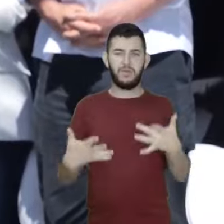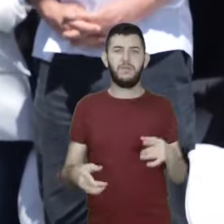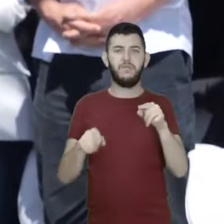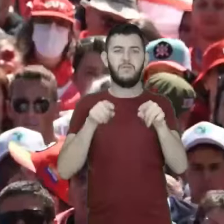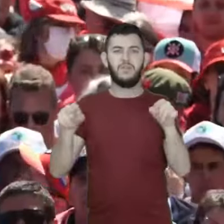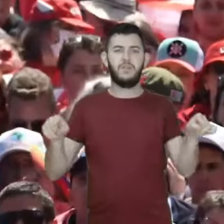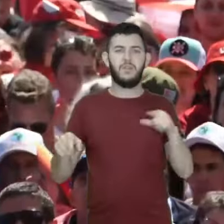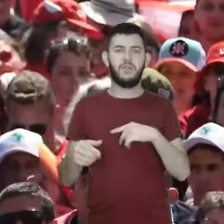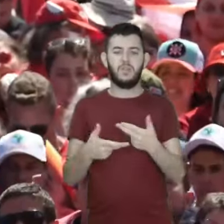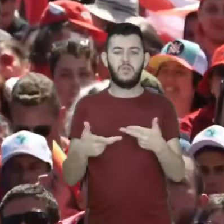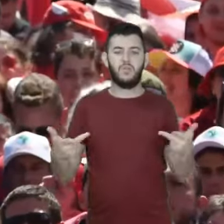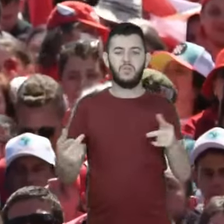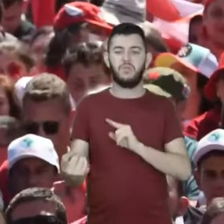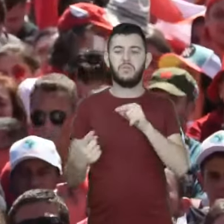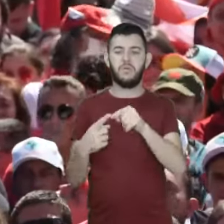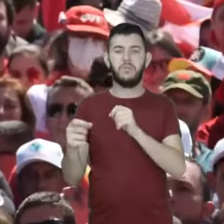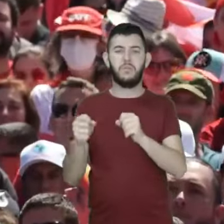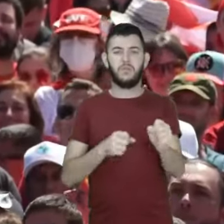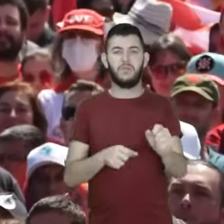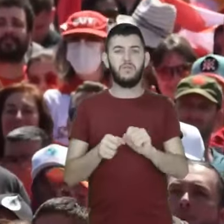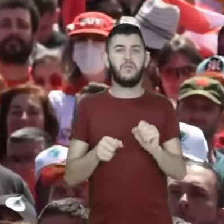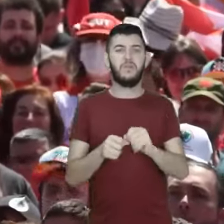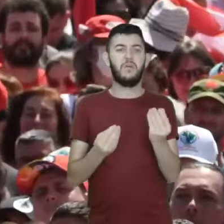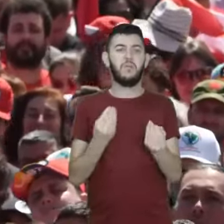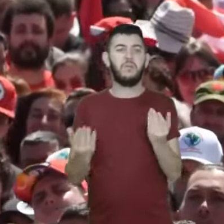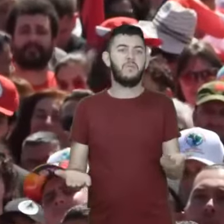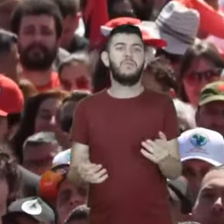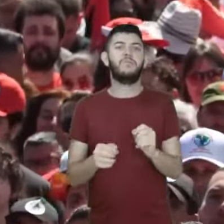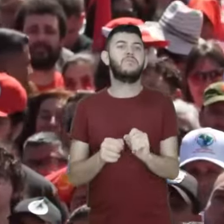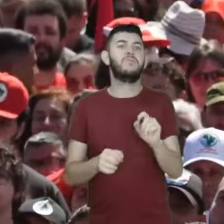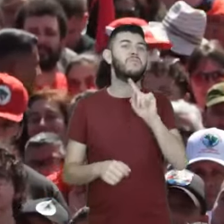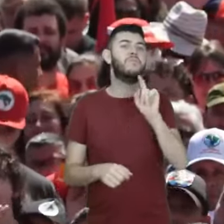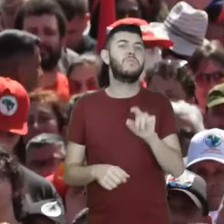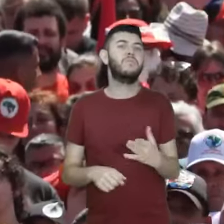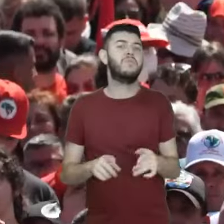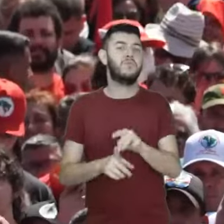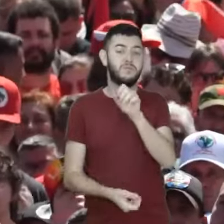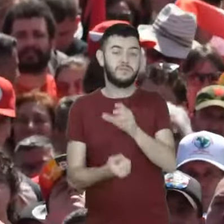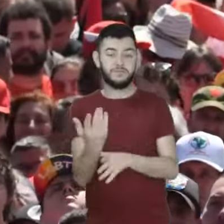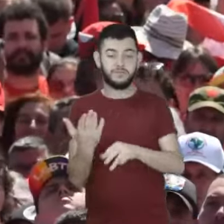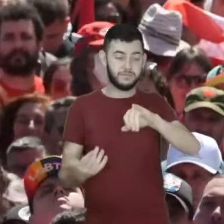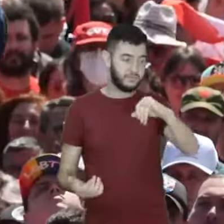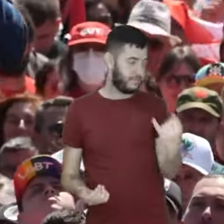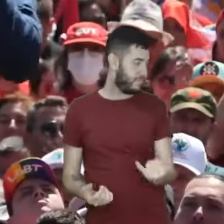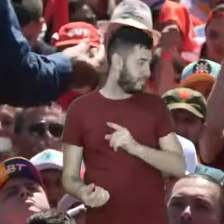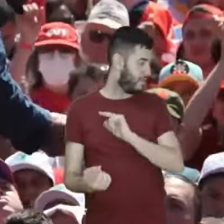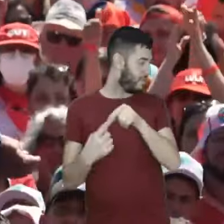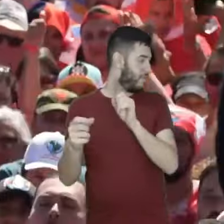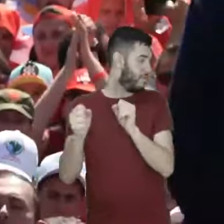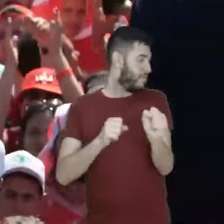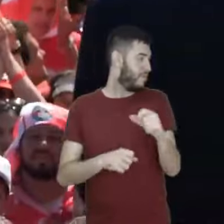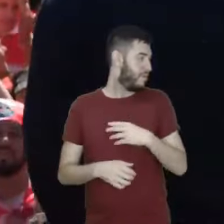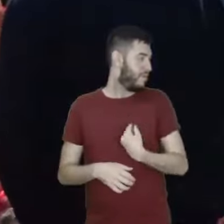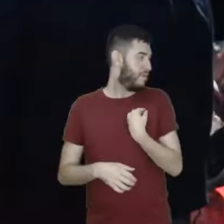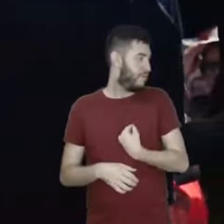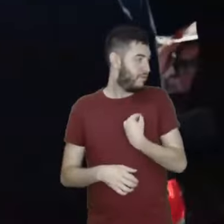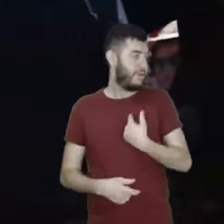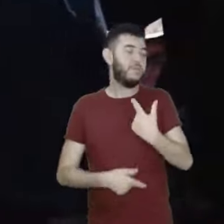O que que precisa fazer? É criar oportunidade para vocês fazerem, para vocês falarem, para